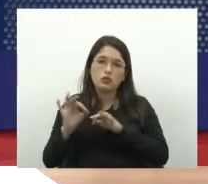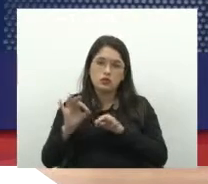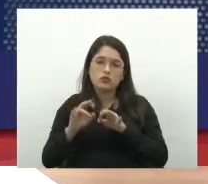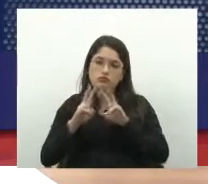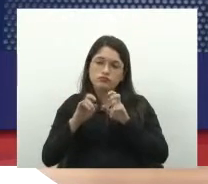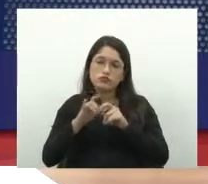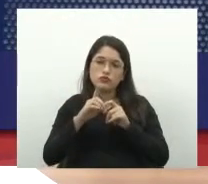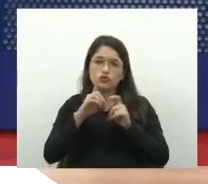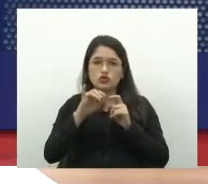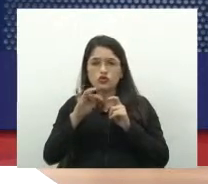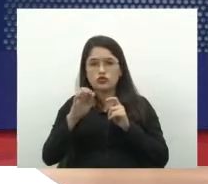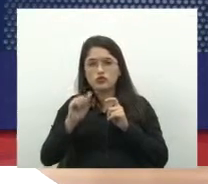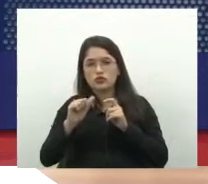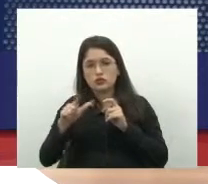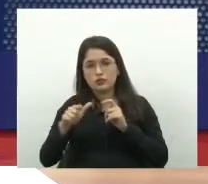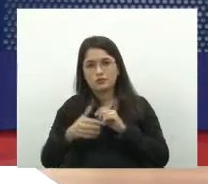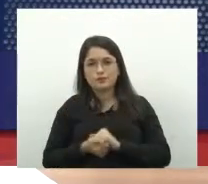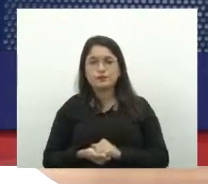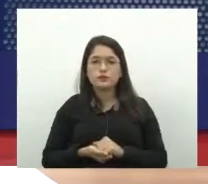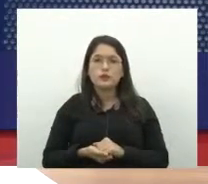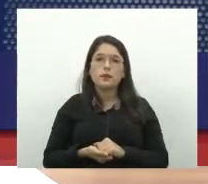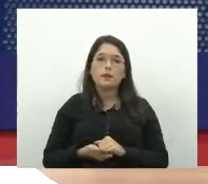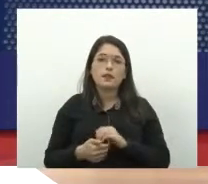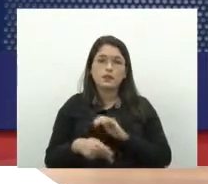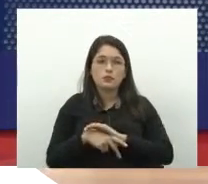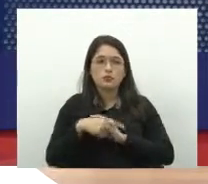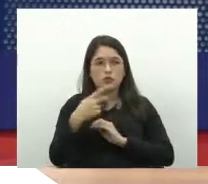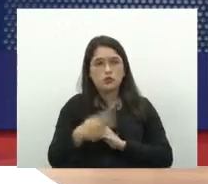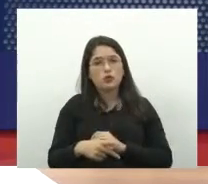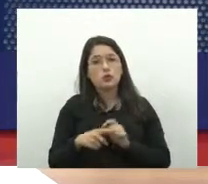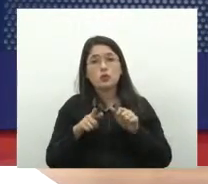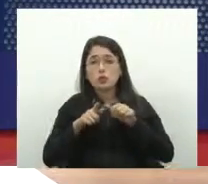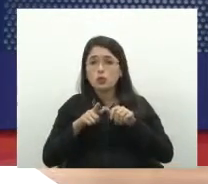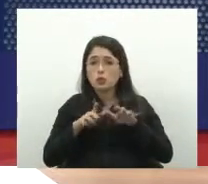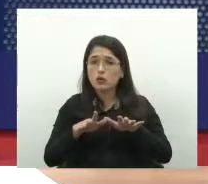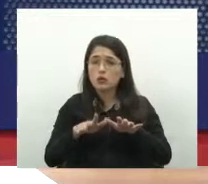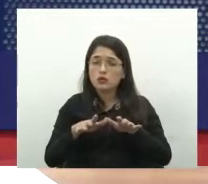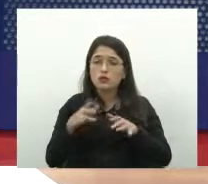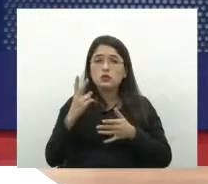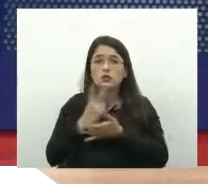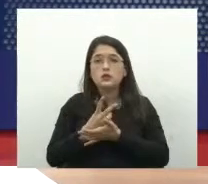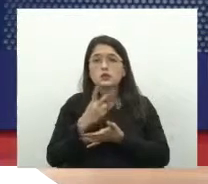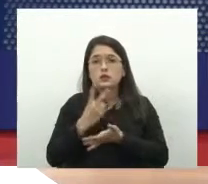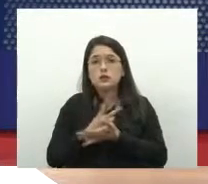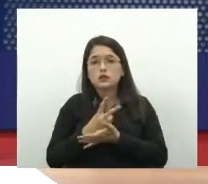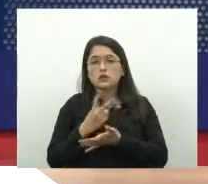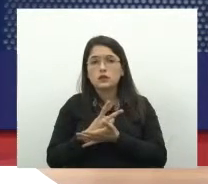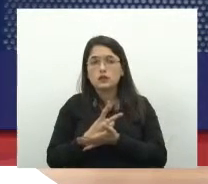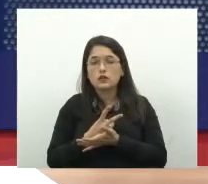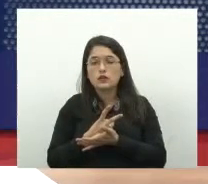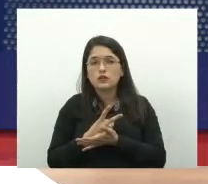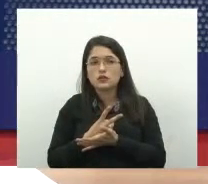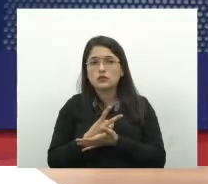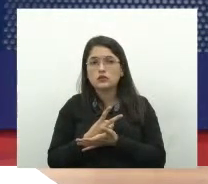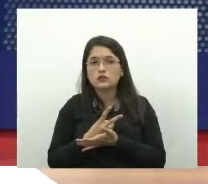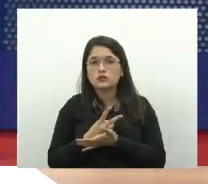A SECOM, a Secretaria de Comunicação de Guarulhos, sempre procurou seguir os princípios